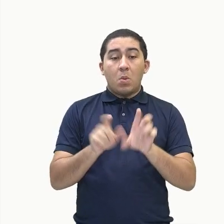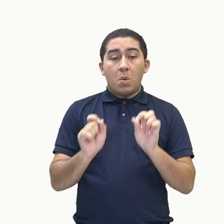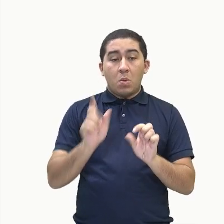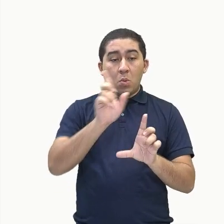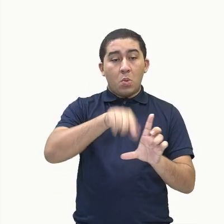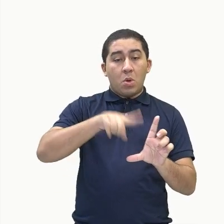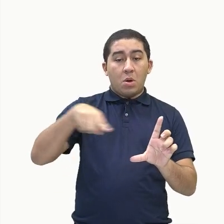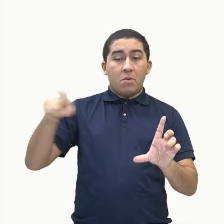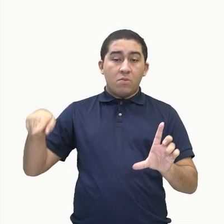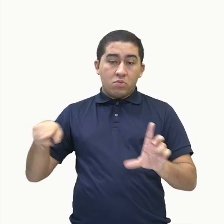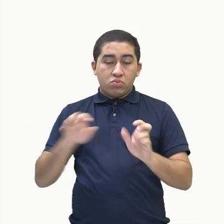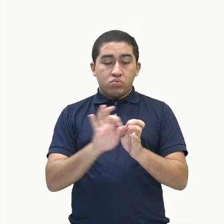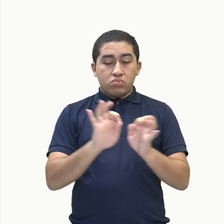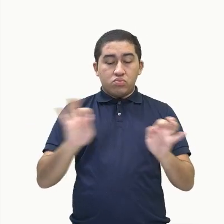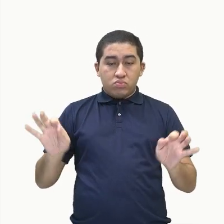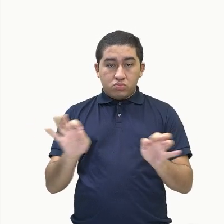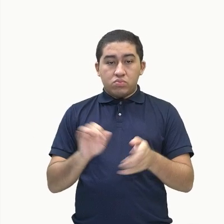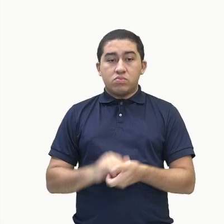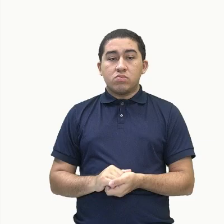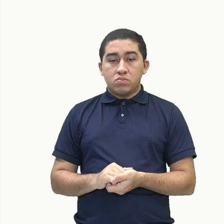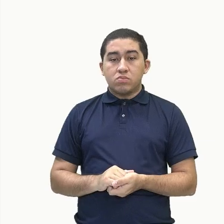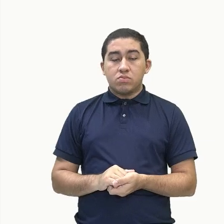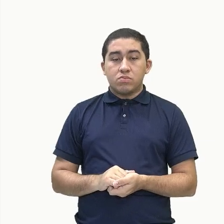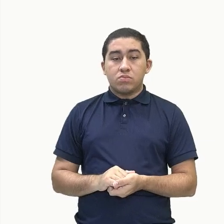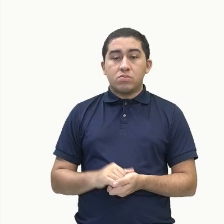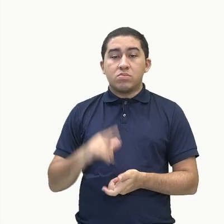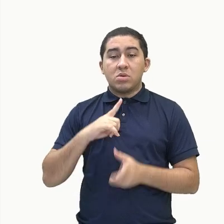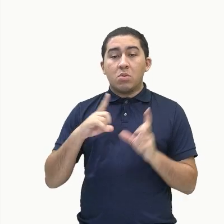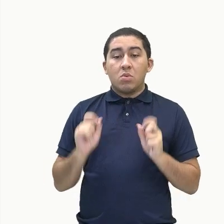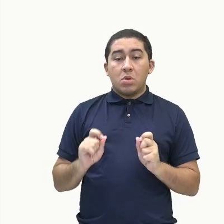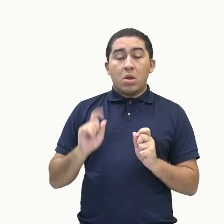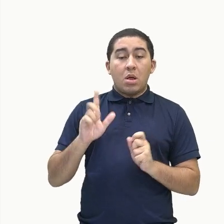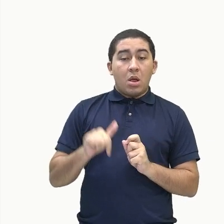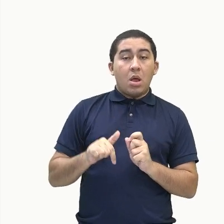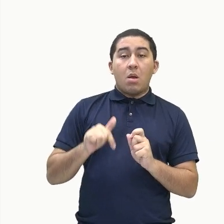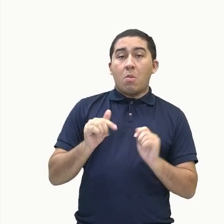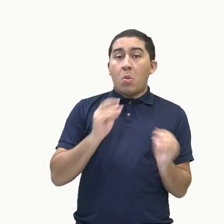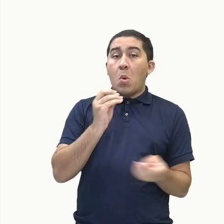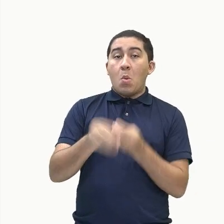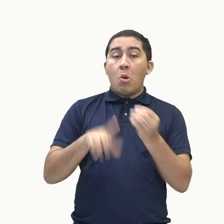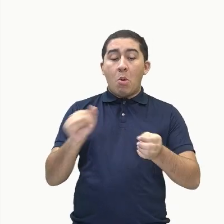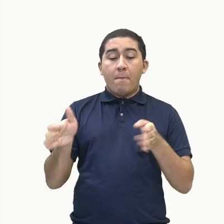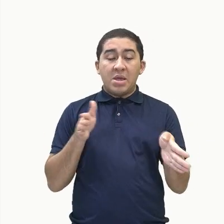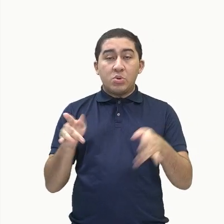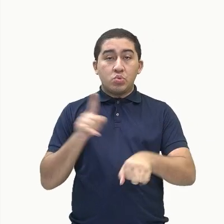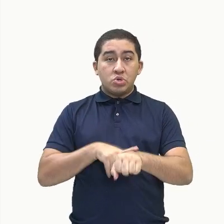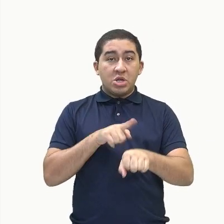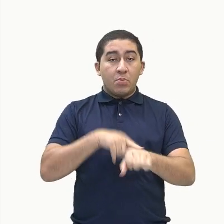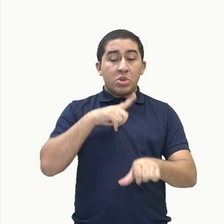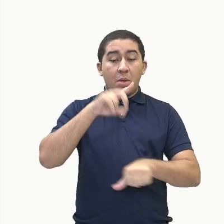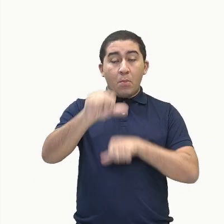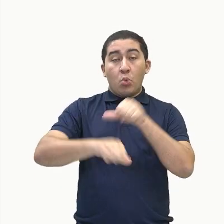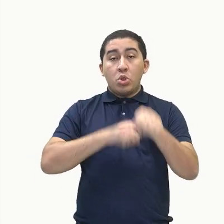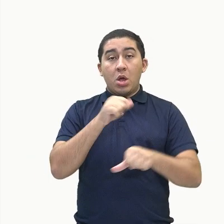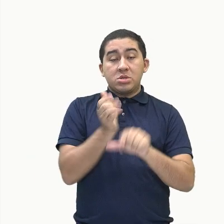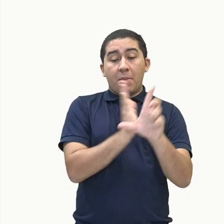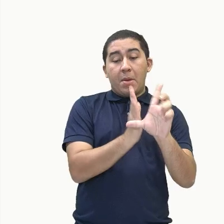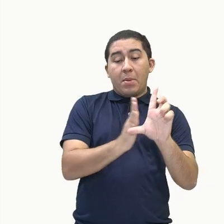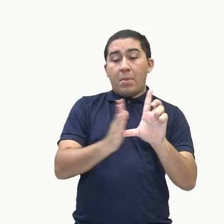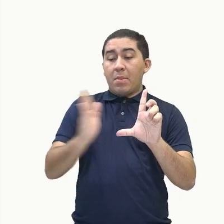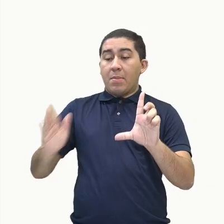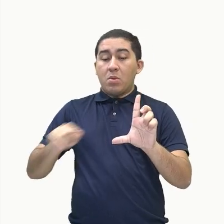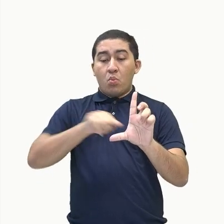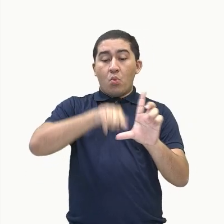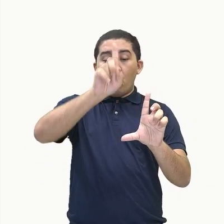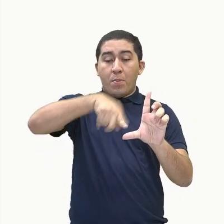as linhas, vai mostrar a evolução, as mudanças que ocorrem com um determinado